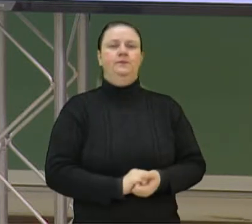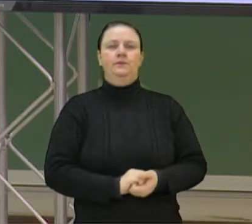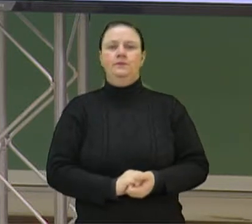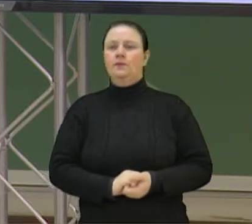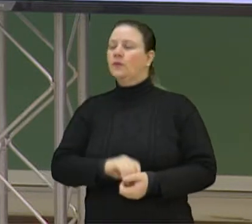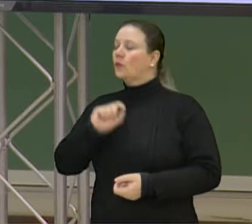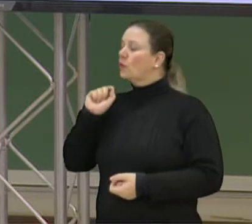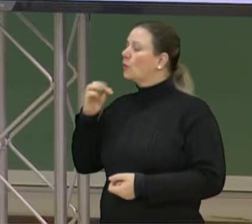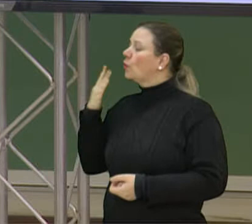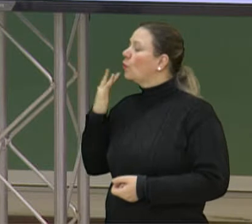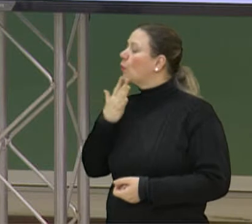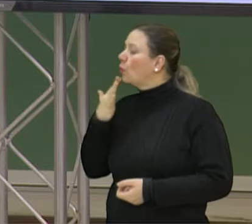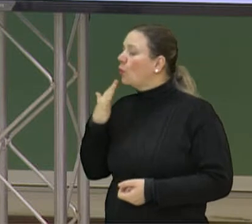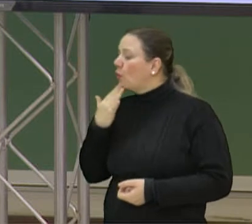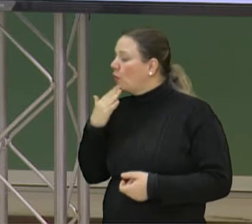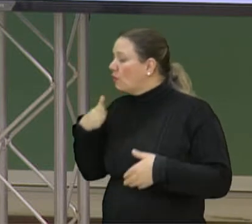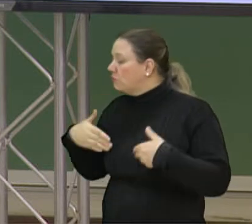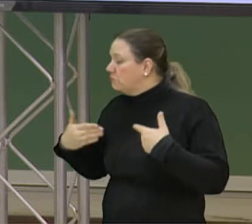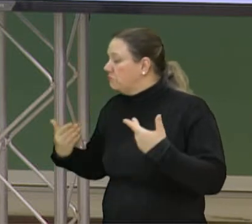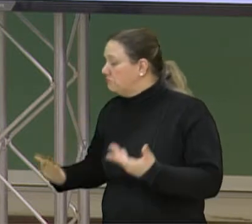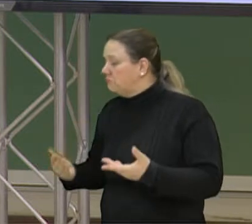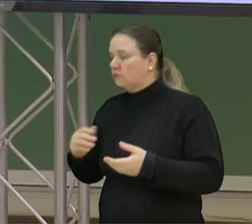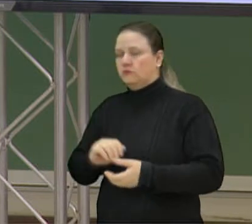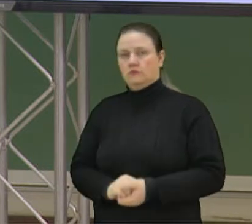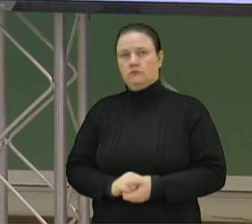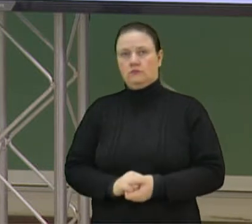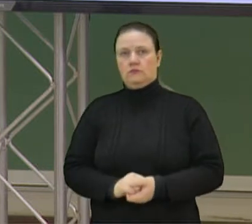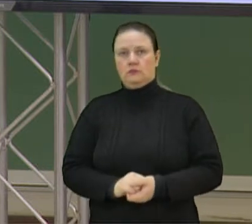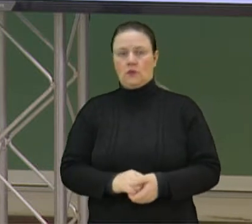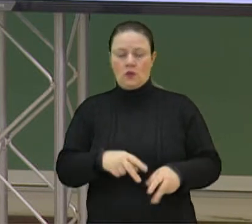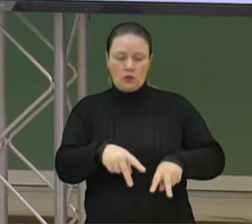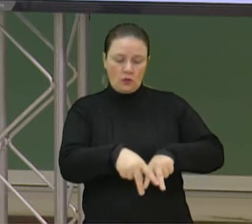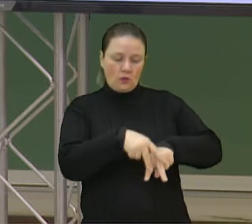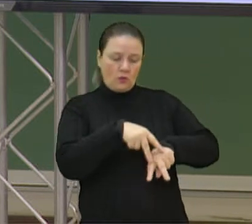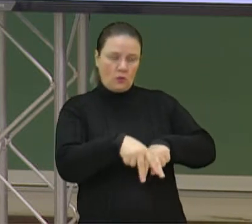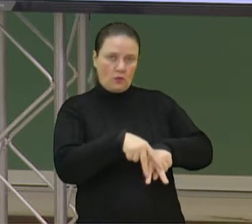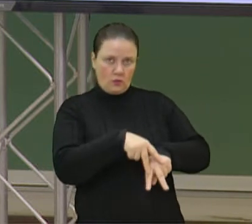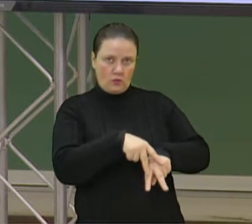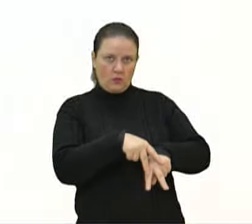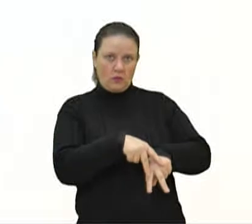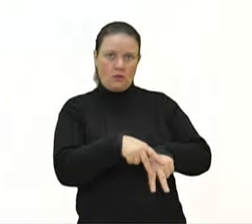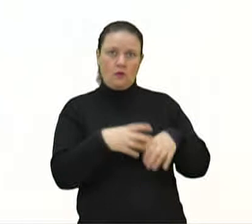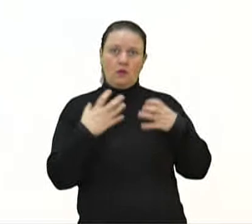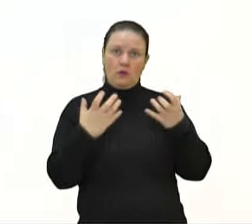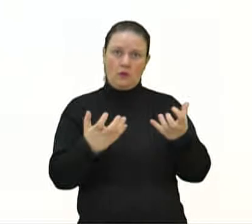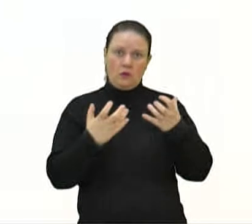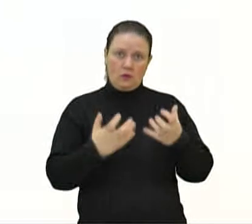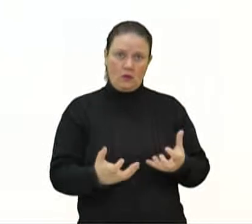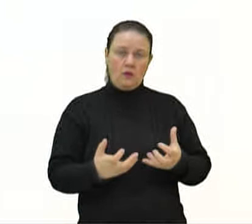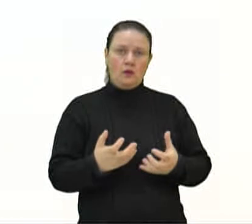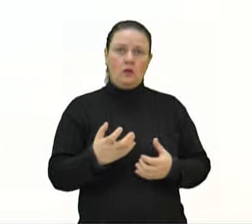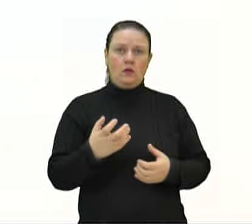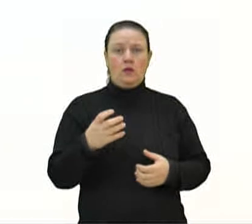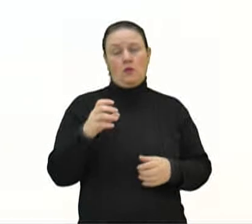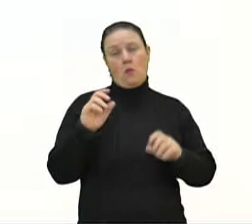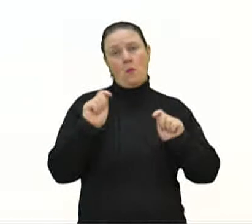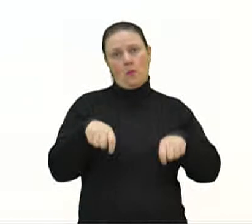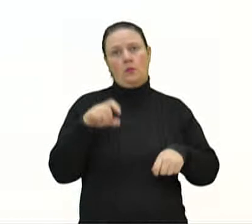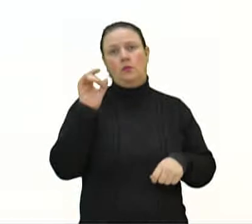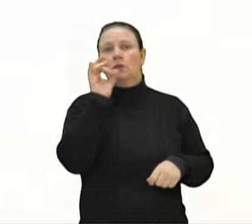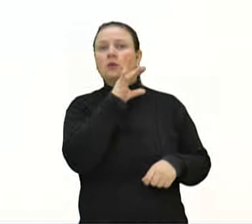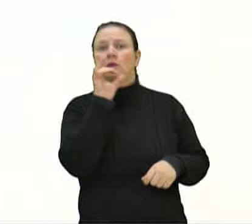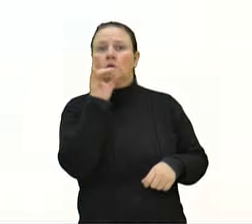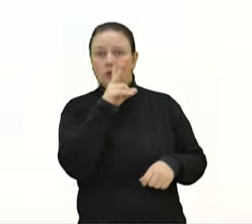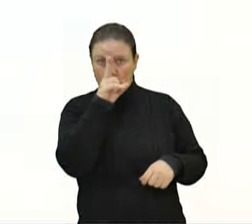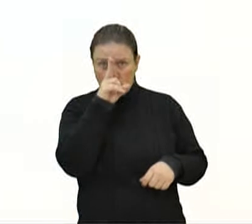color e que talla? Olivia, los pantalones los quiero oscuros. A ver, verde oliva, podría ser. Un